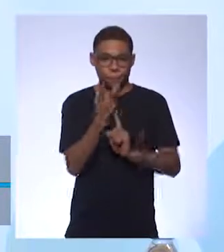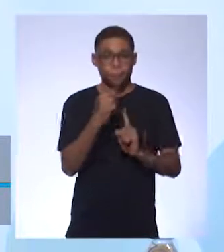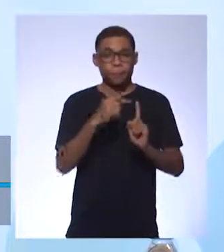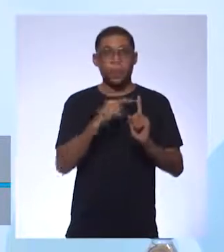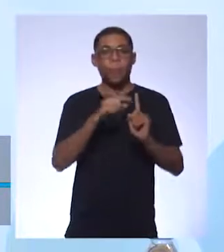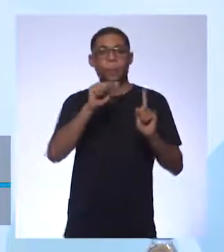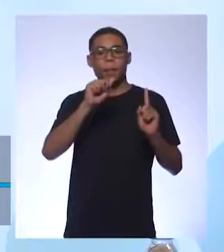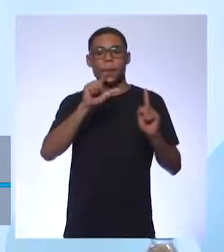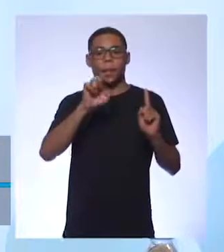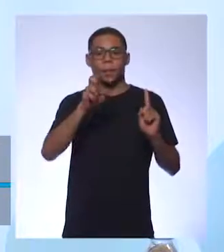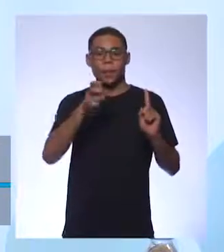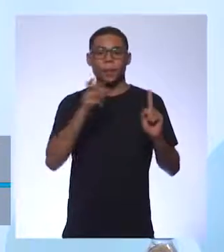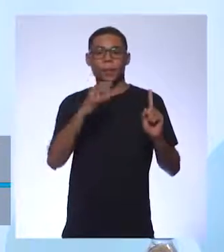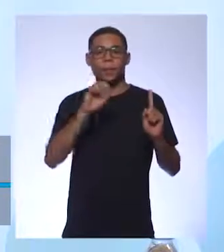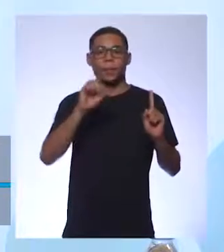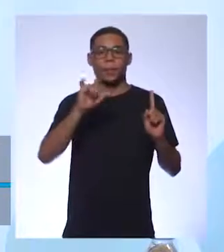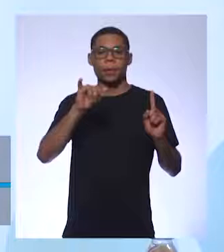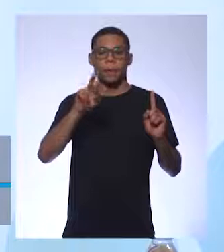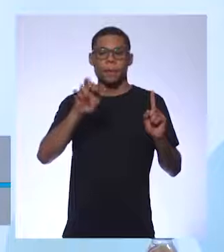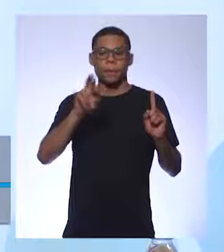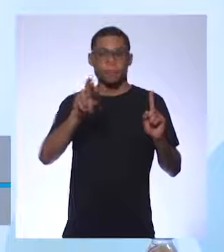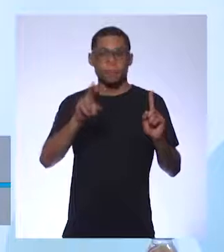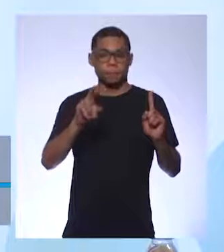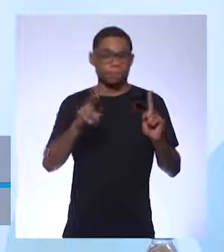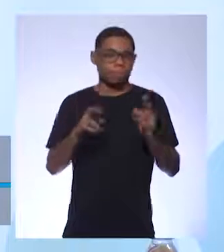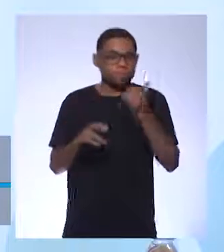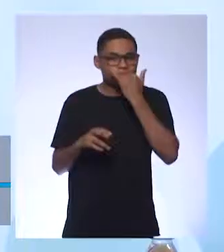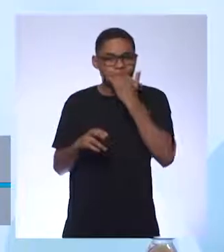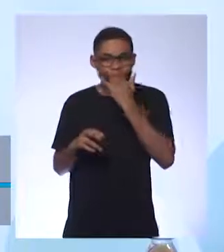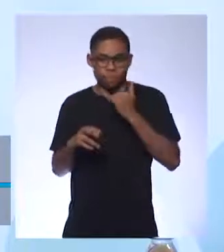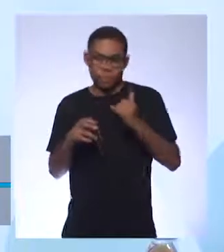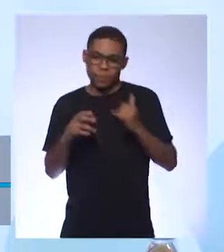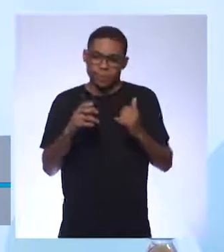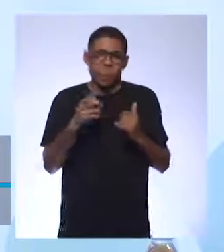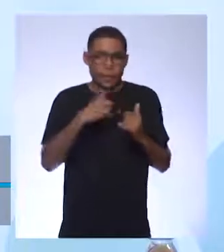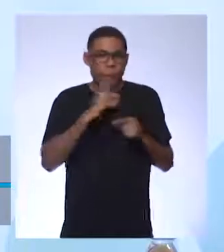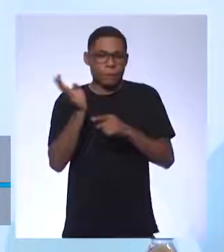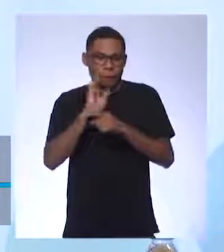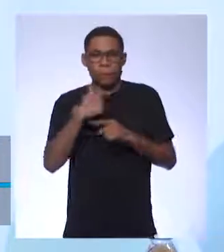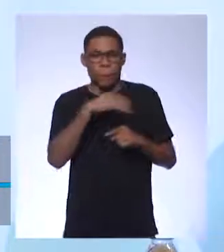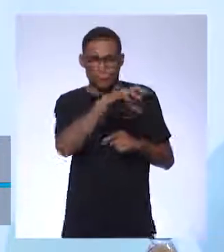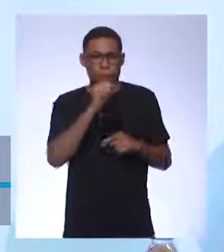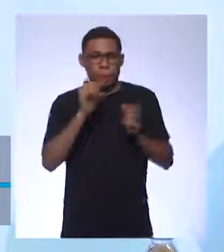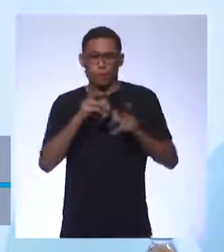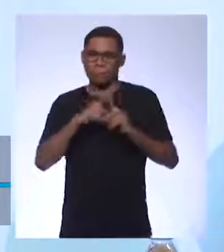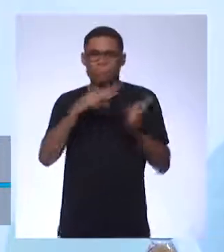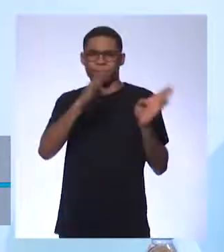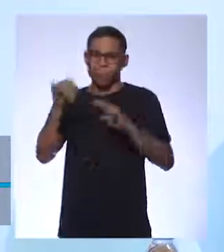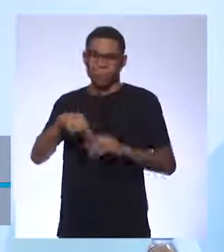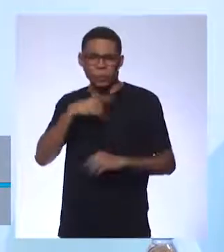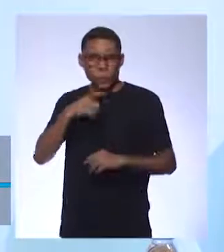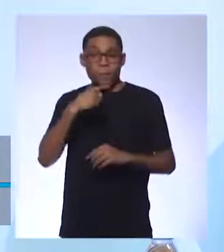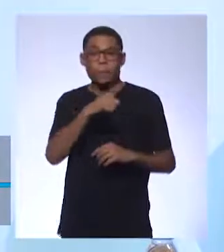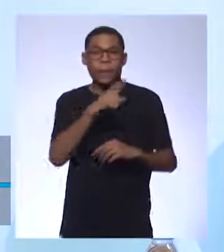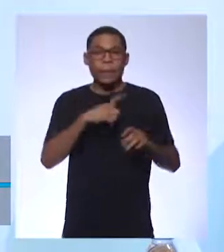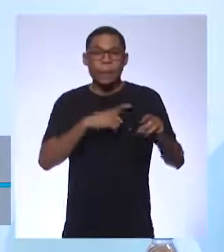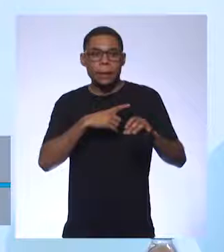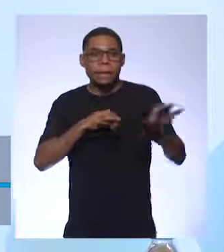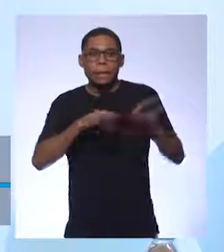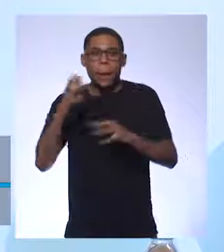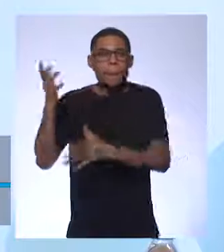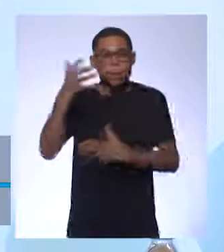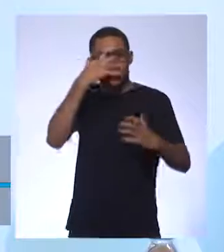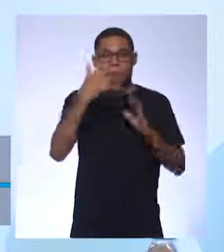Oliver. Não vai dar tempo para a gente passar aqui. Está no material, tá? Quem quiser ver, eu peguei uns vídeos dele. Ele cria muito personagem de videogame, cada